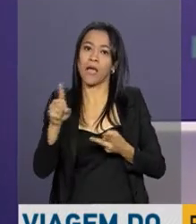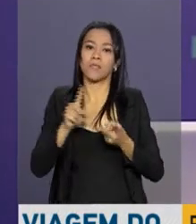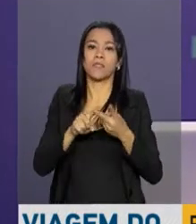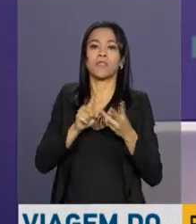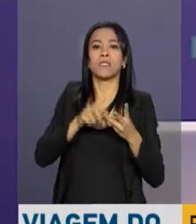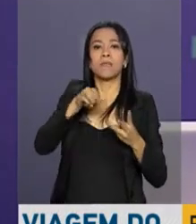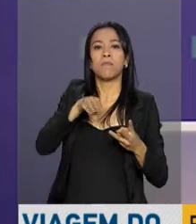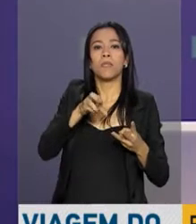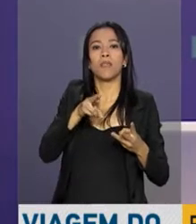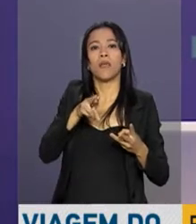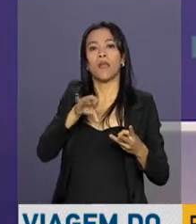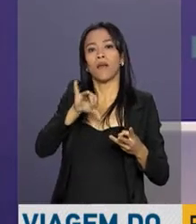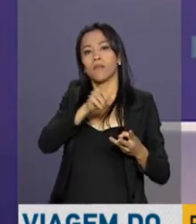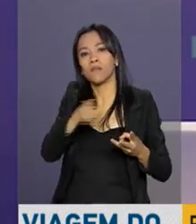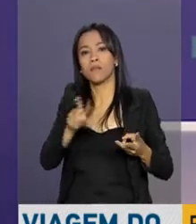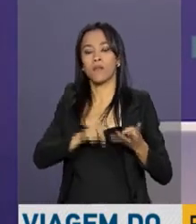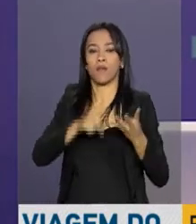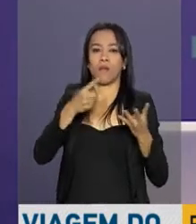e energia elétrica.